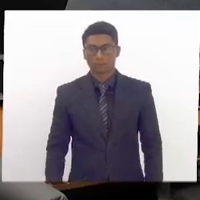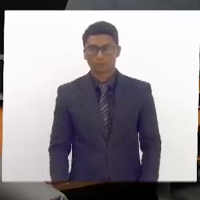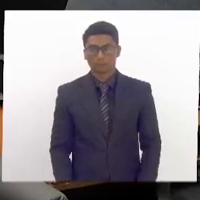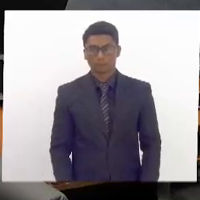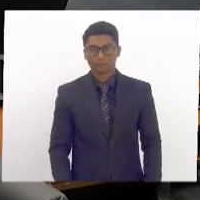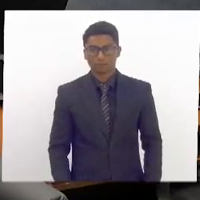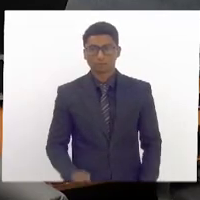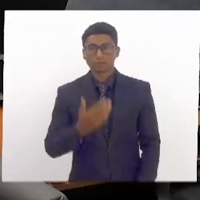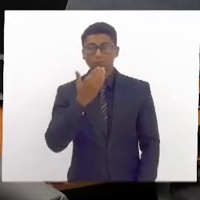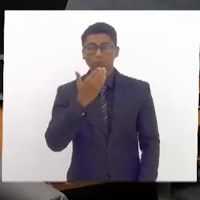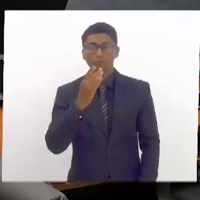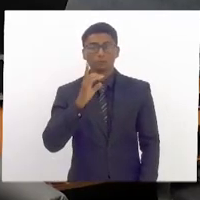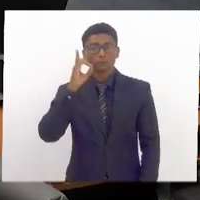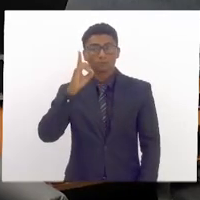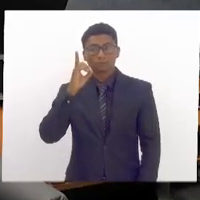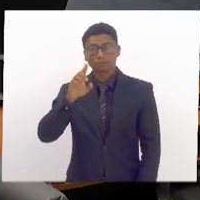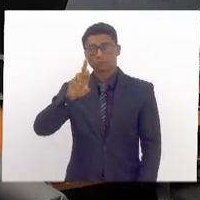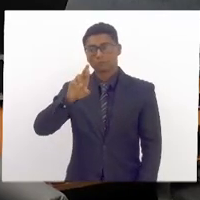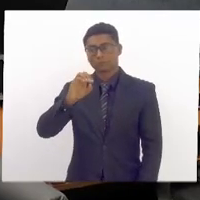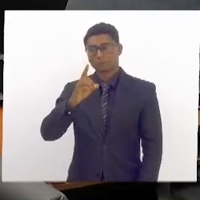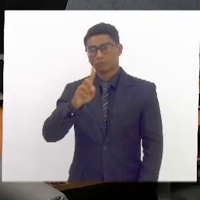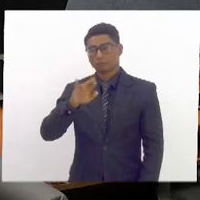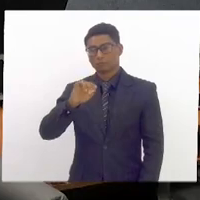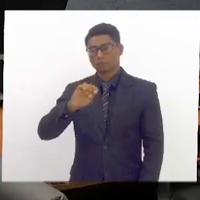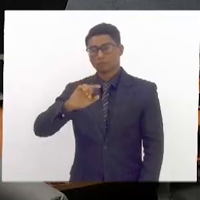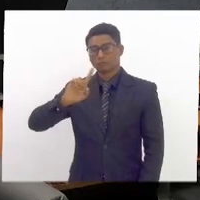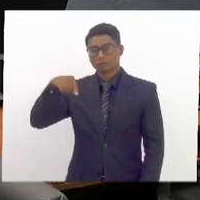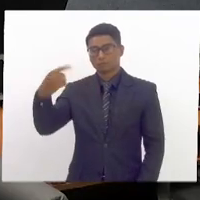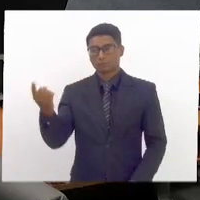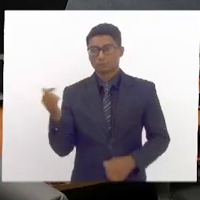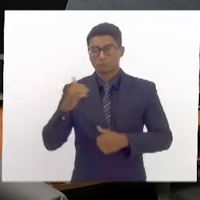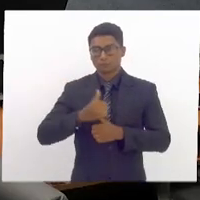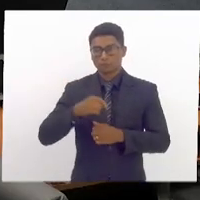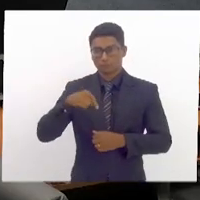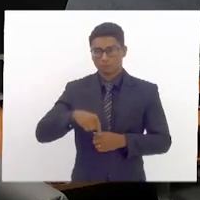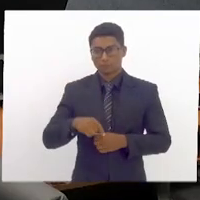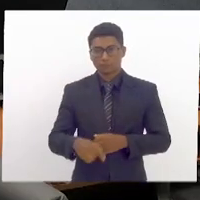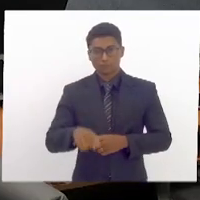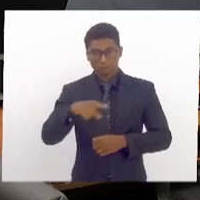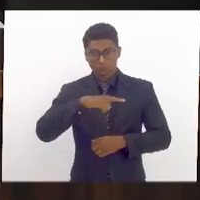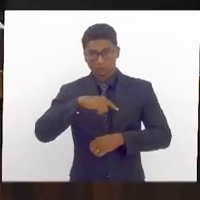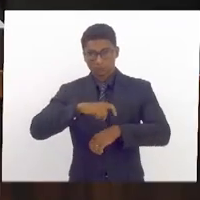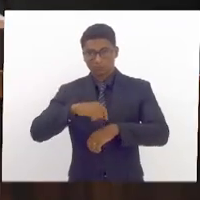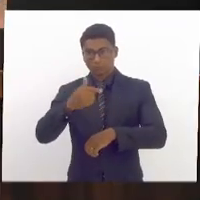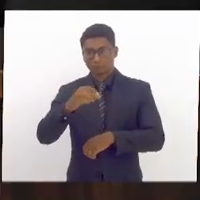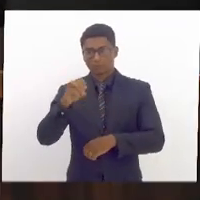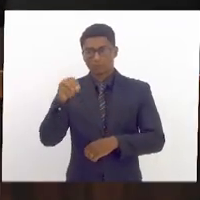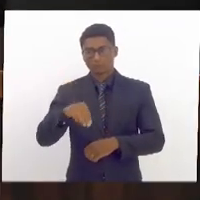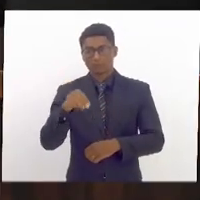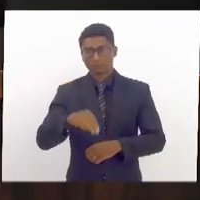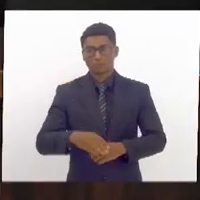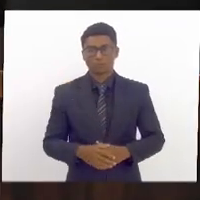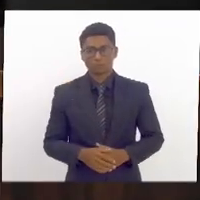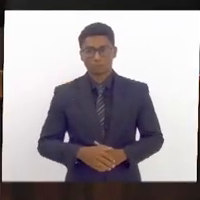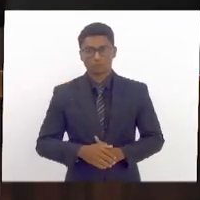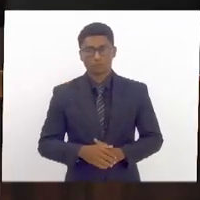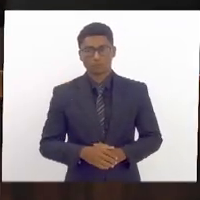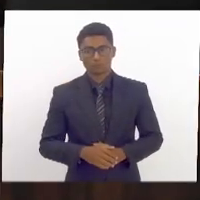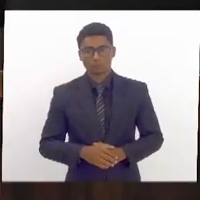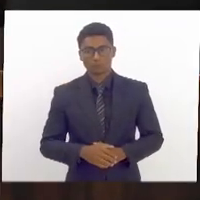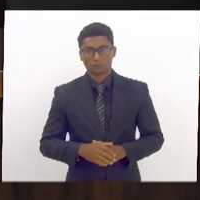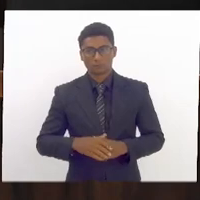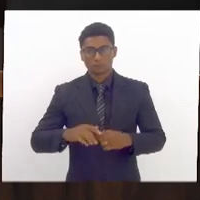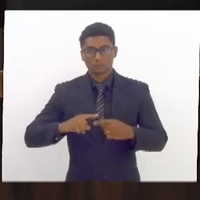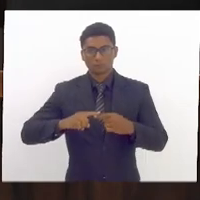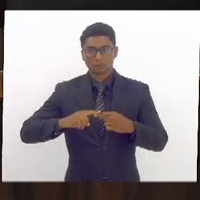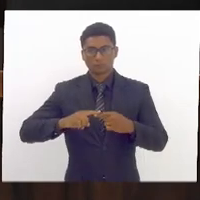Pediria ao deputado Rodrigo Amorim que depois viesse aqui à mesa principal, por favor. Deputada Renata Souza, Vossa Excelência dispõe de 10 minutos, de acordo com o tempo regimental. Em